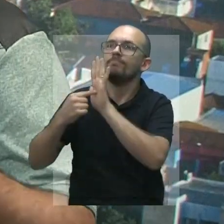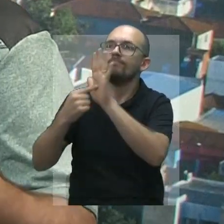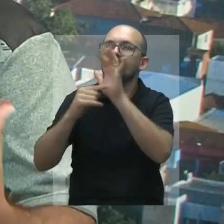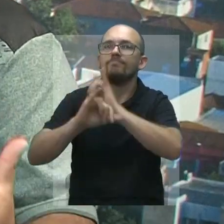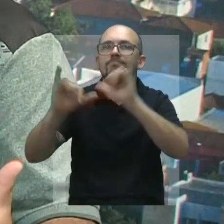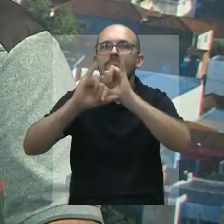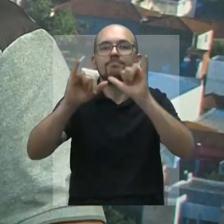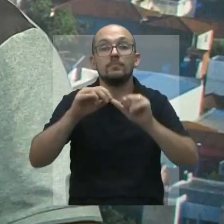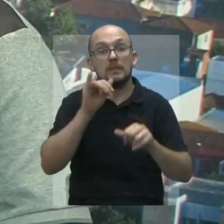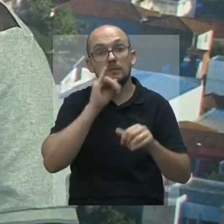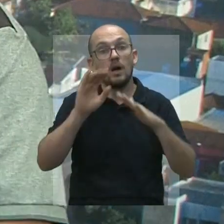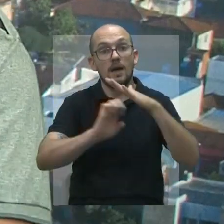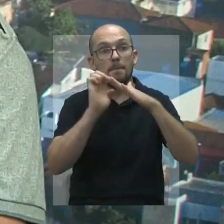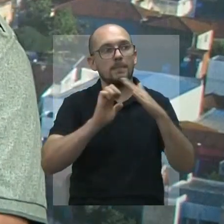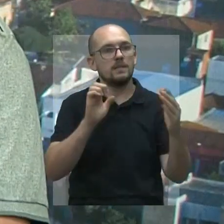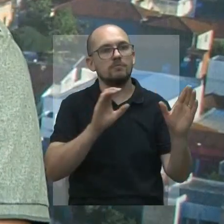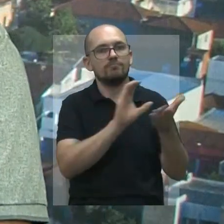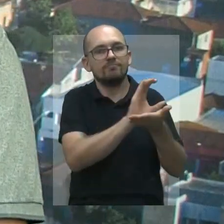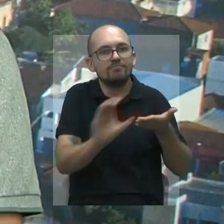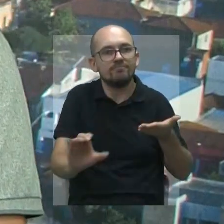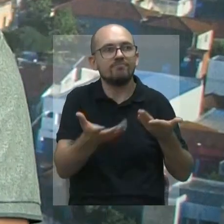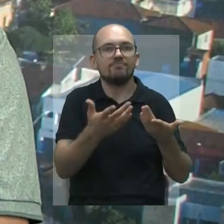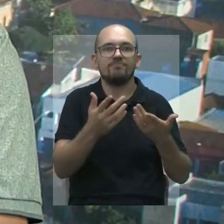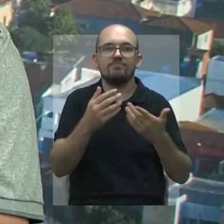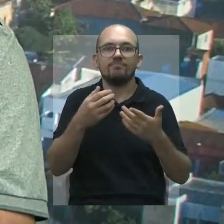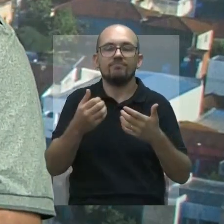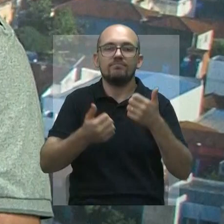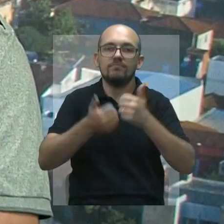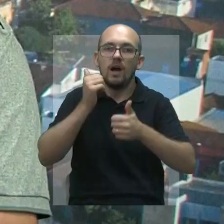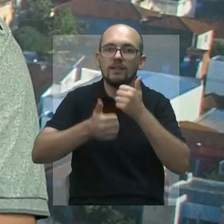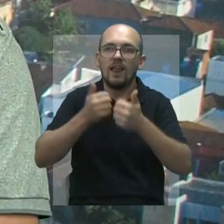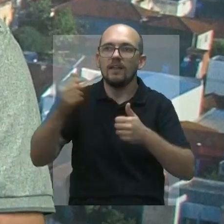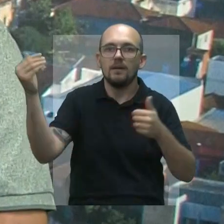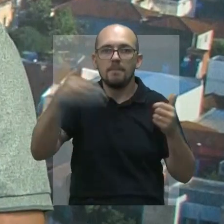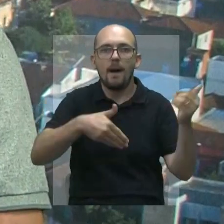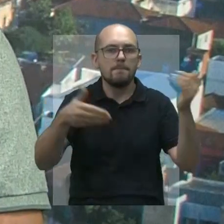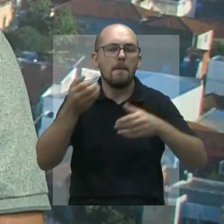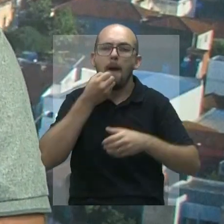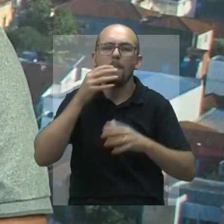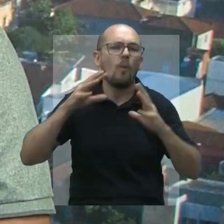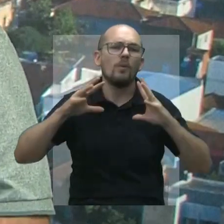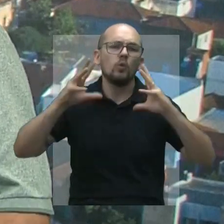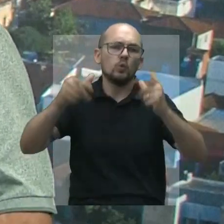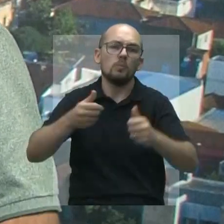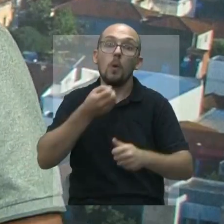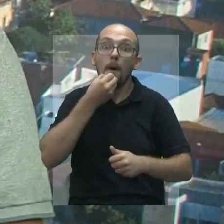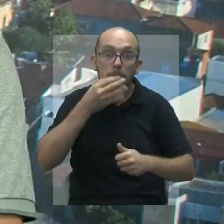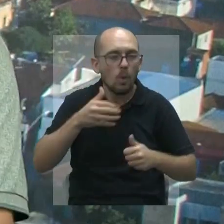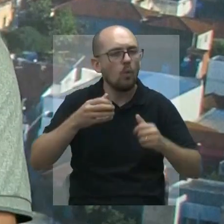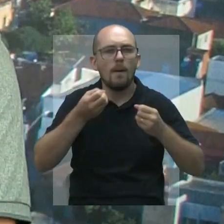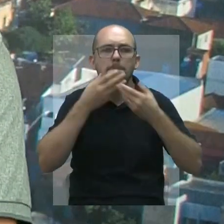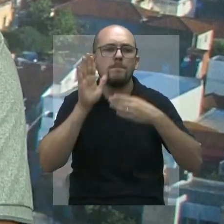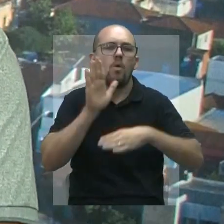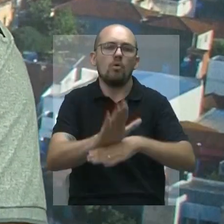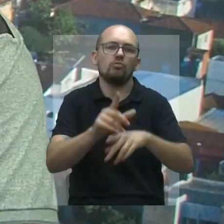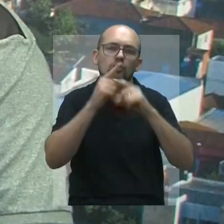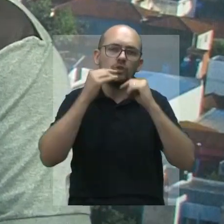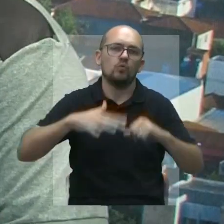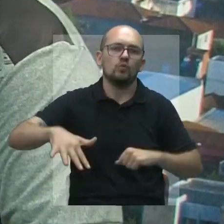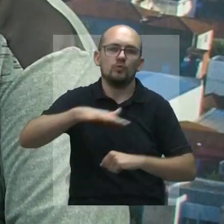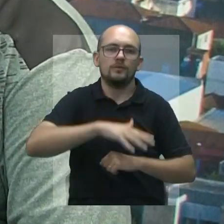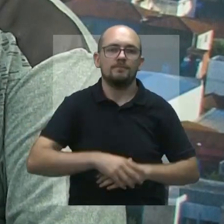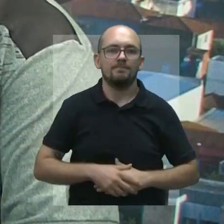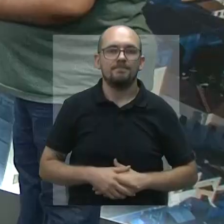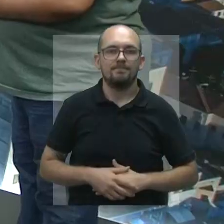patrocinadores, atletas que acabam conhecendo o clube. Enfim, é bom para todo mundo, e sendo bom para todo mundo é bom para uma cidade como num todo.